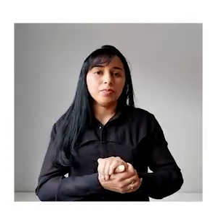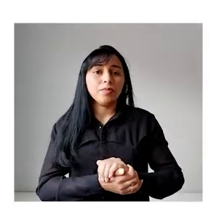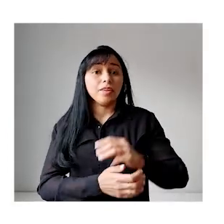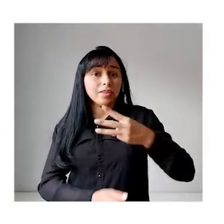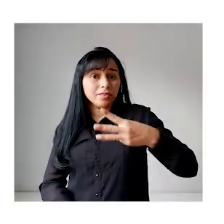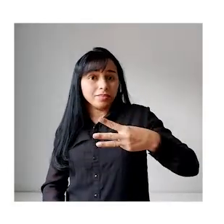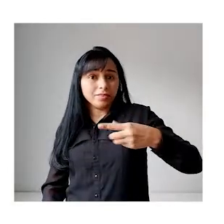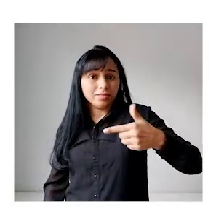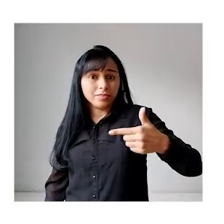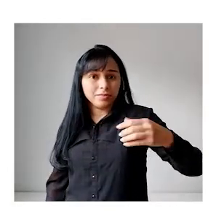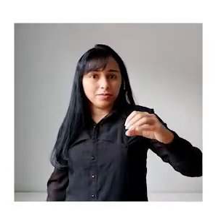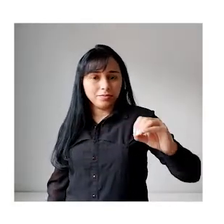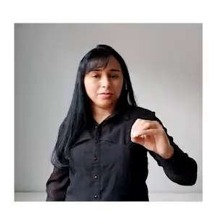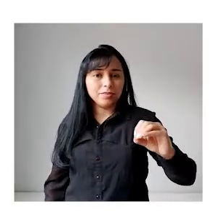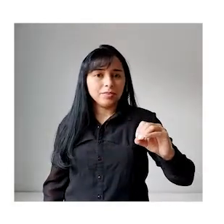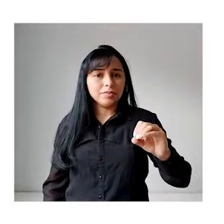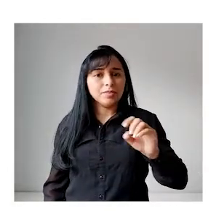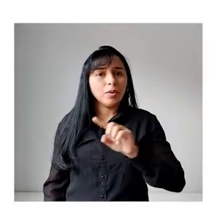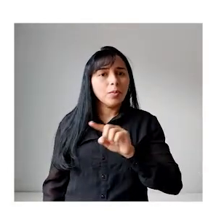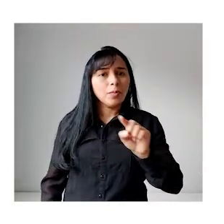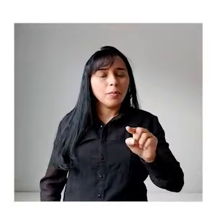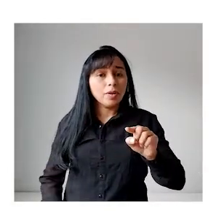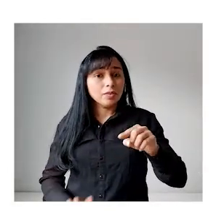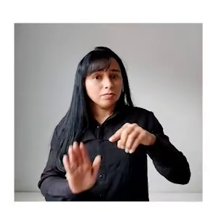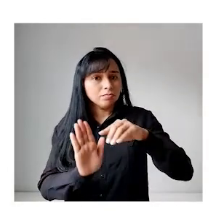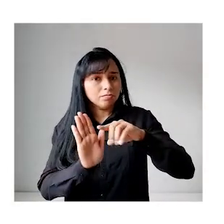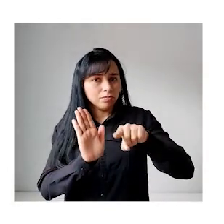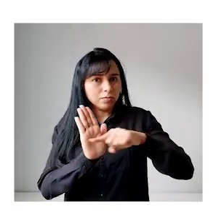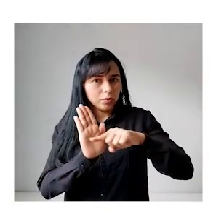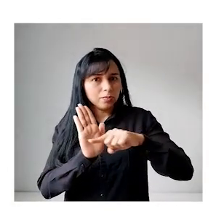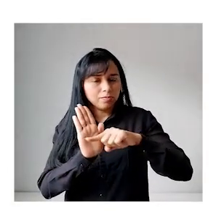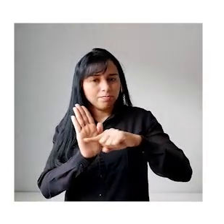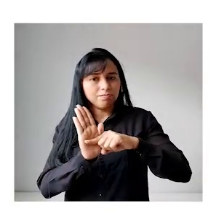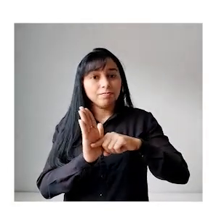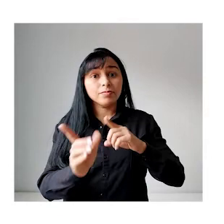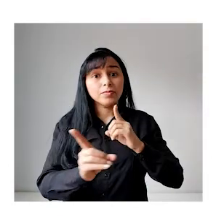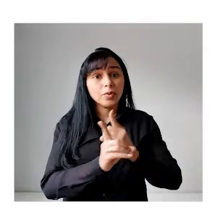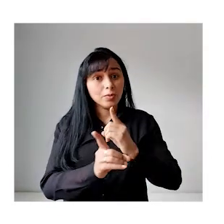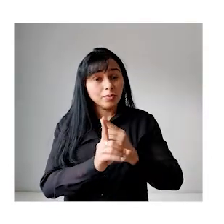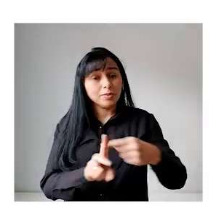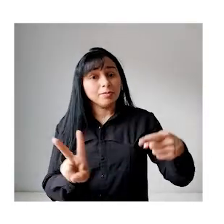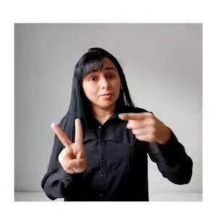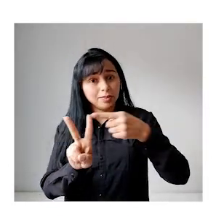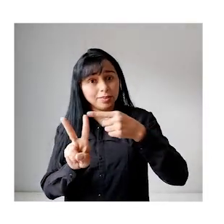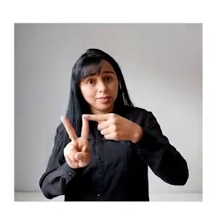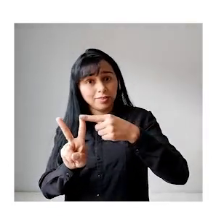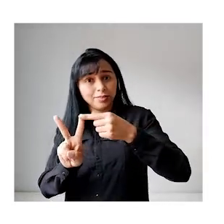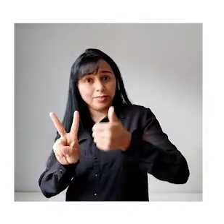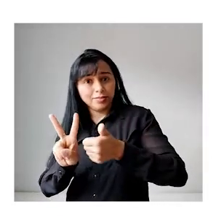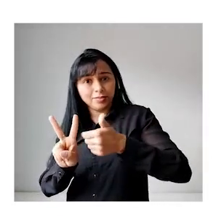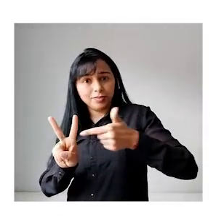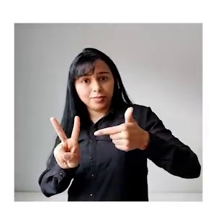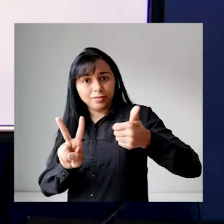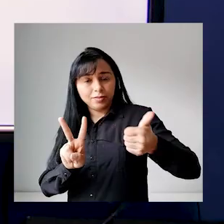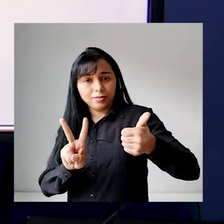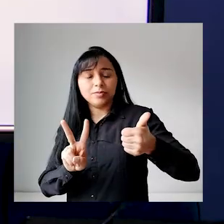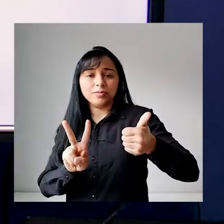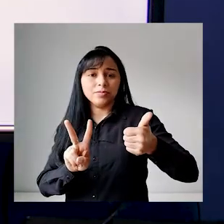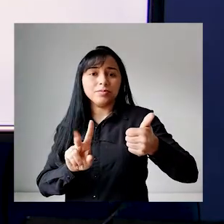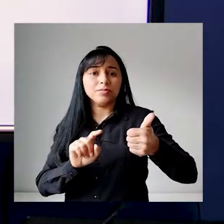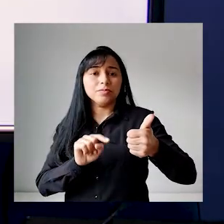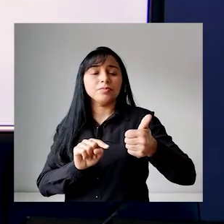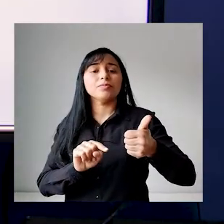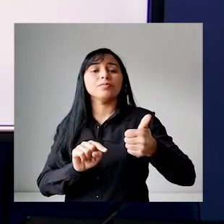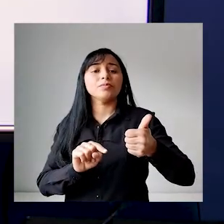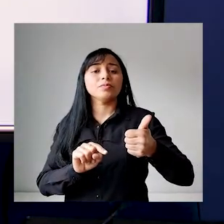é 320. Fazendo essa subtração, encontraremos a raiz de 121. E a gente sabe que a